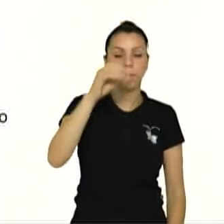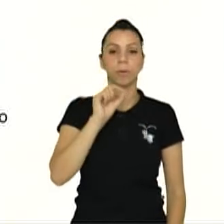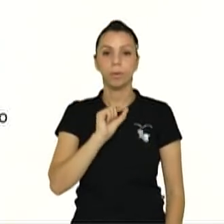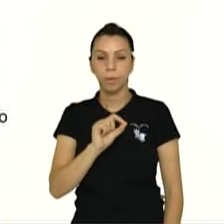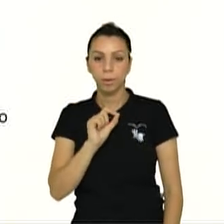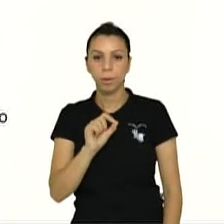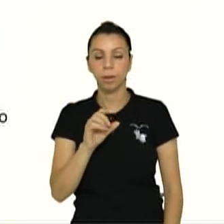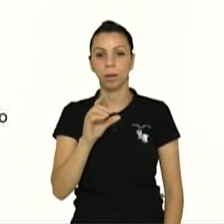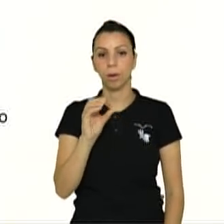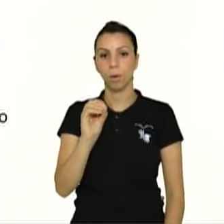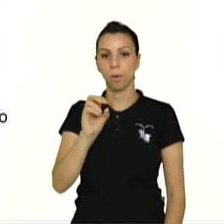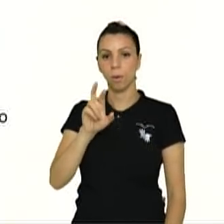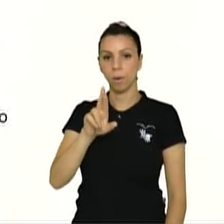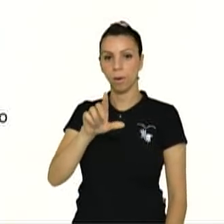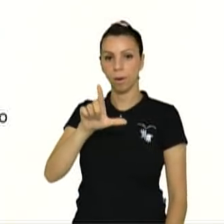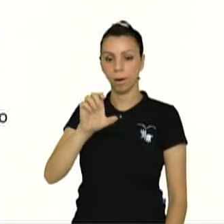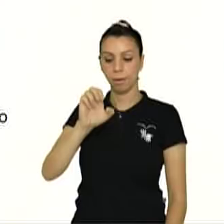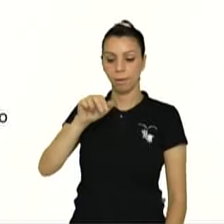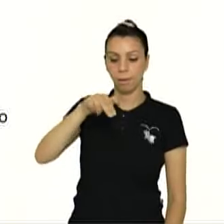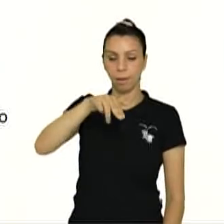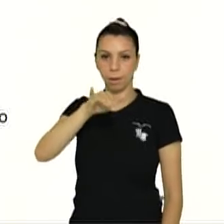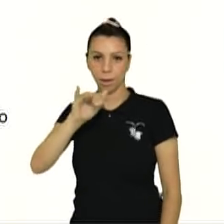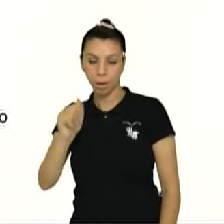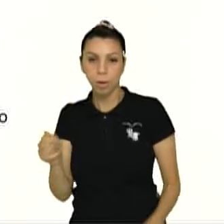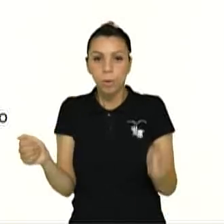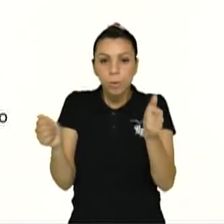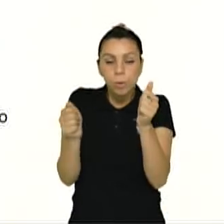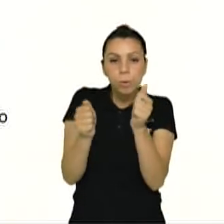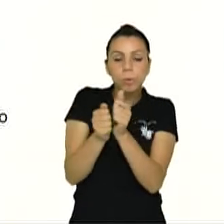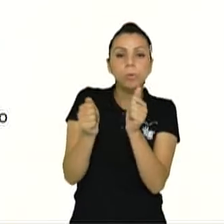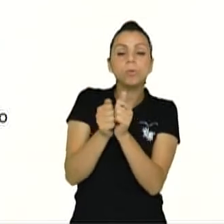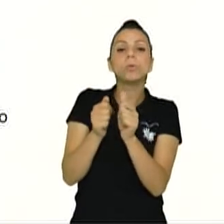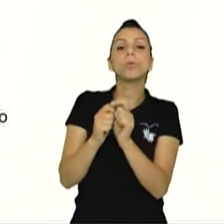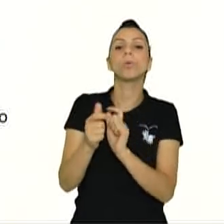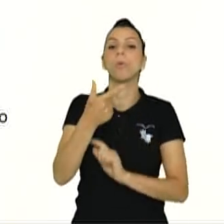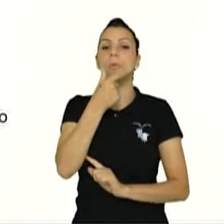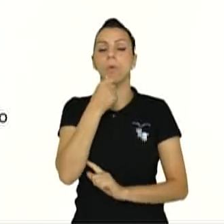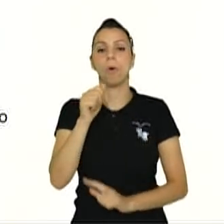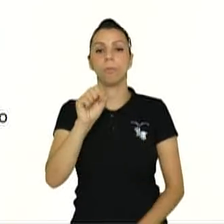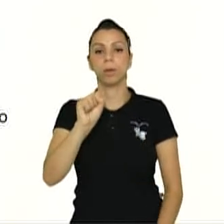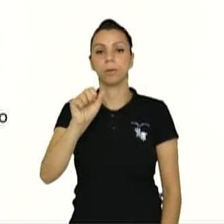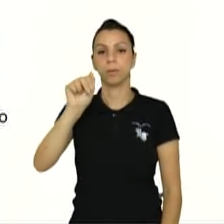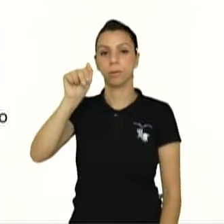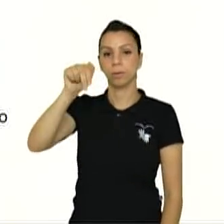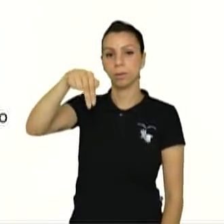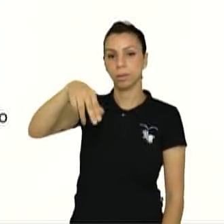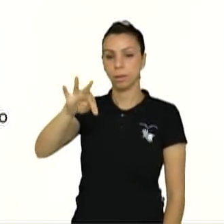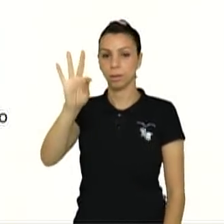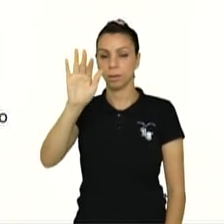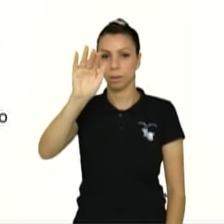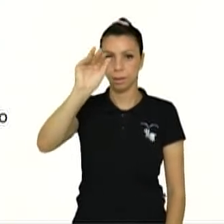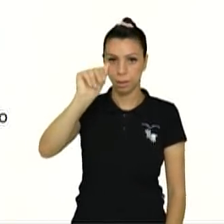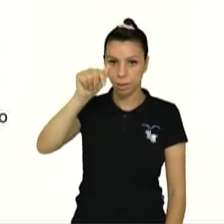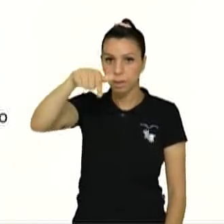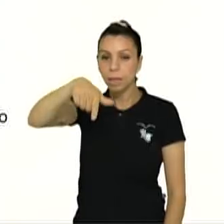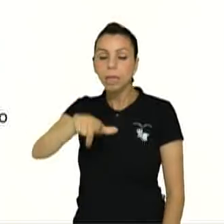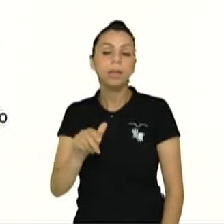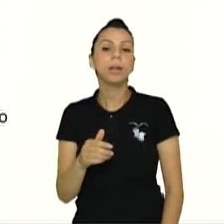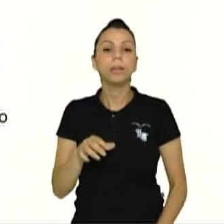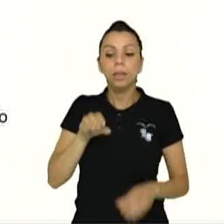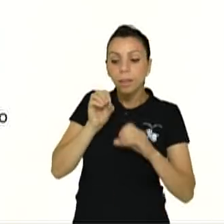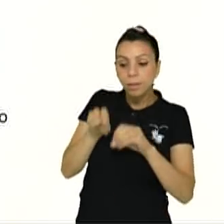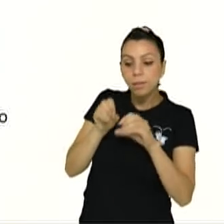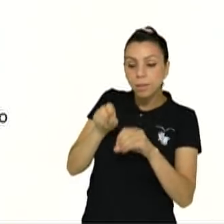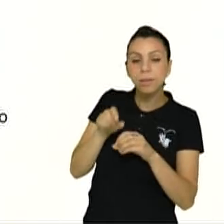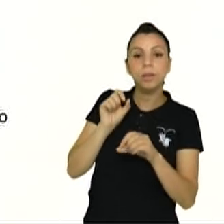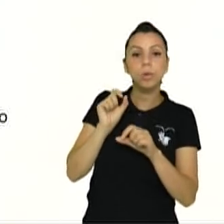tá? Com o banhista Santana, que o ensinou a nadar na Praia do Flamengo. Então, Praia do Flamengo, localizado no Rio de Janeiro.